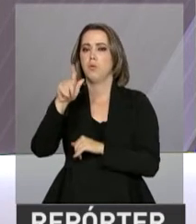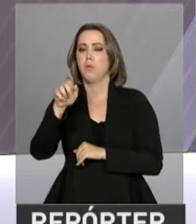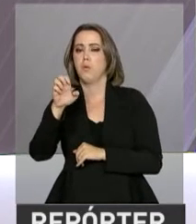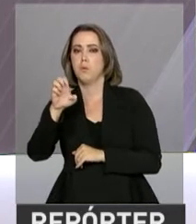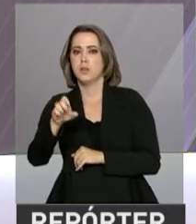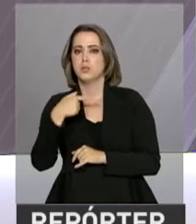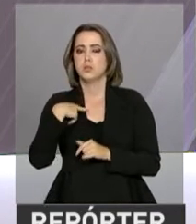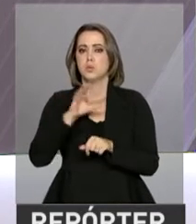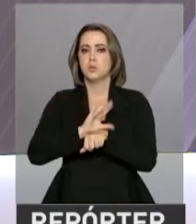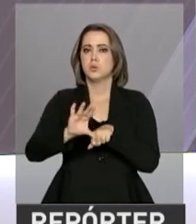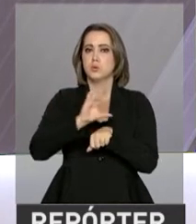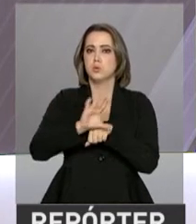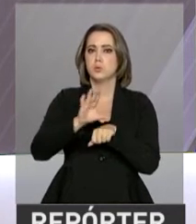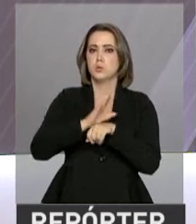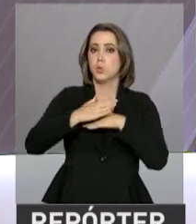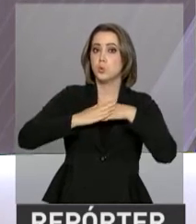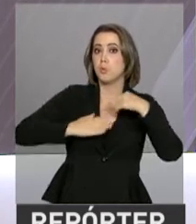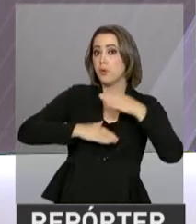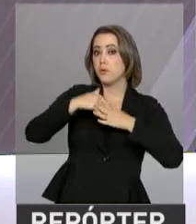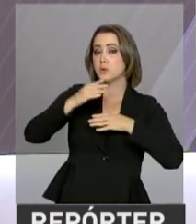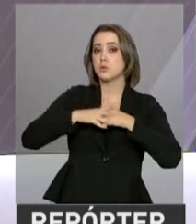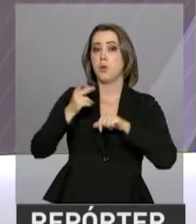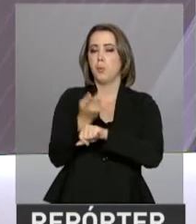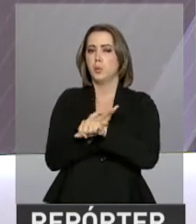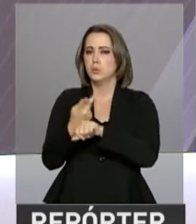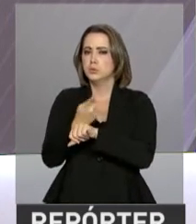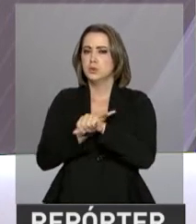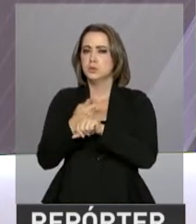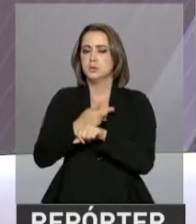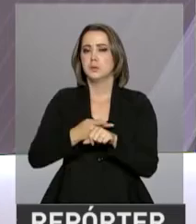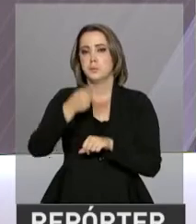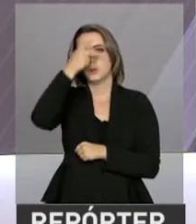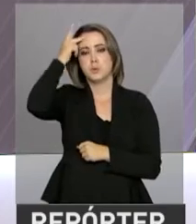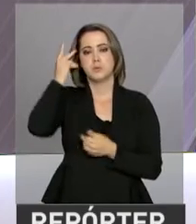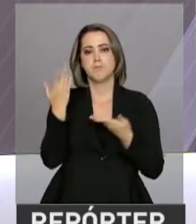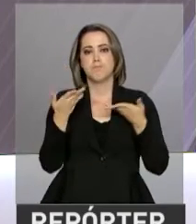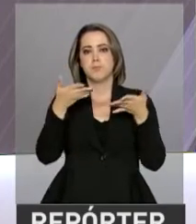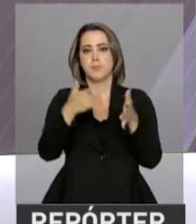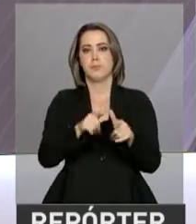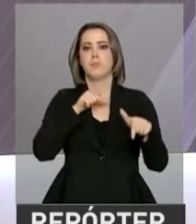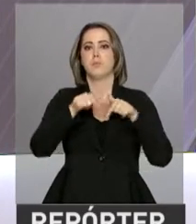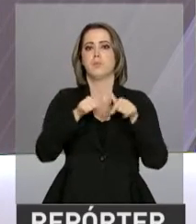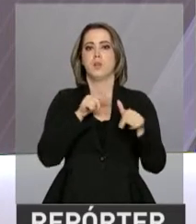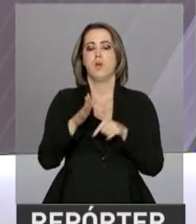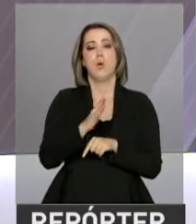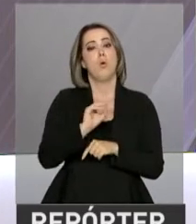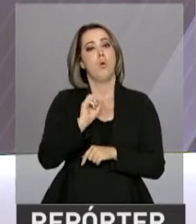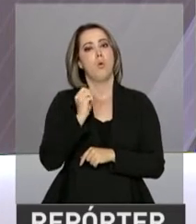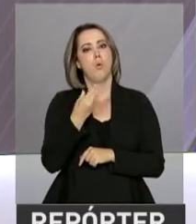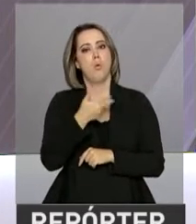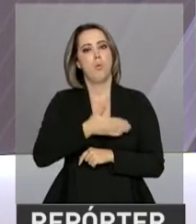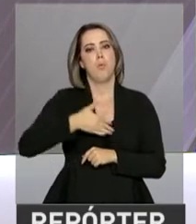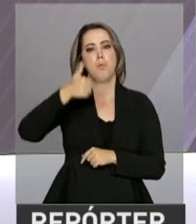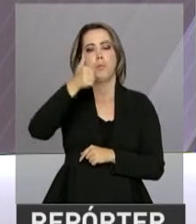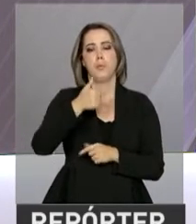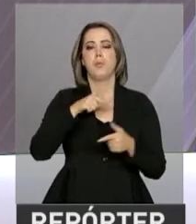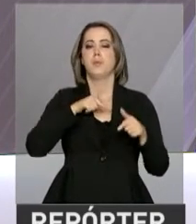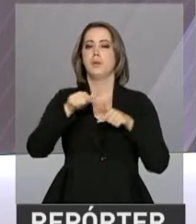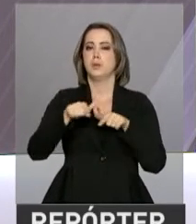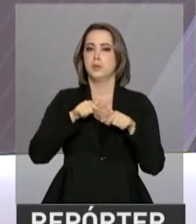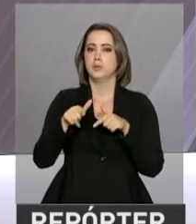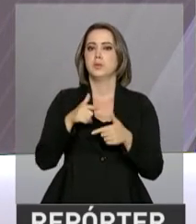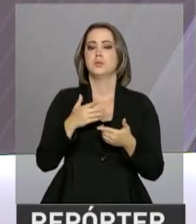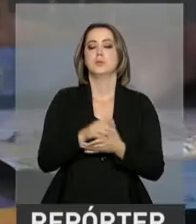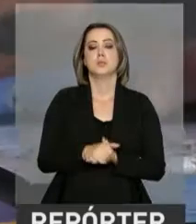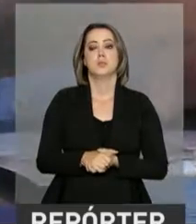cursos profissionalizantes são cada vez mais procurados por quem quer entrar no mercado de trabalho ou melhorar a qualificação